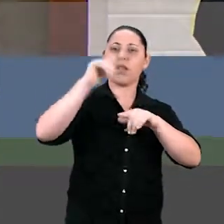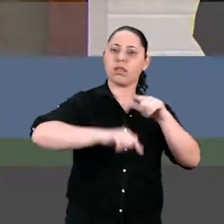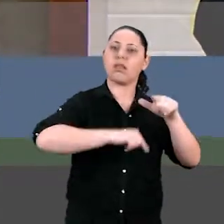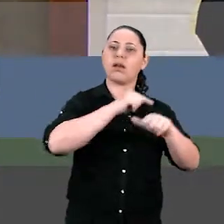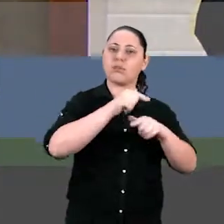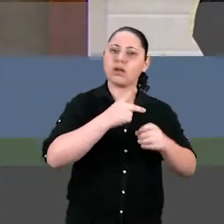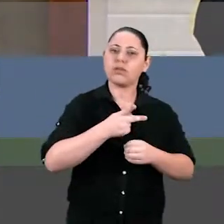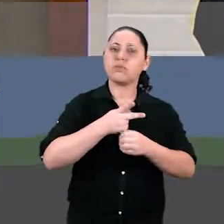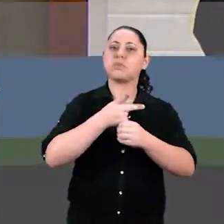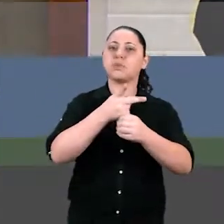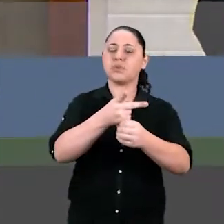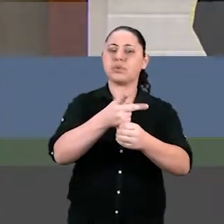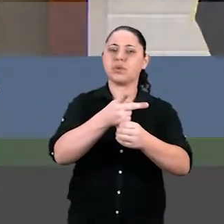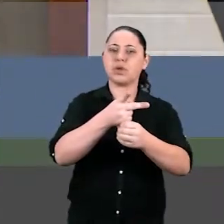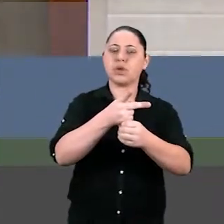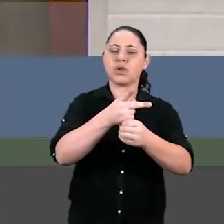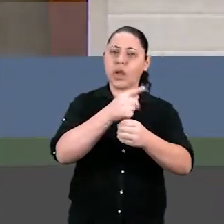na